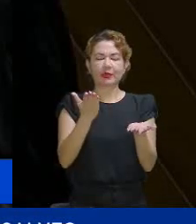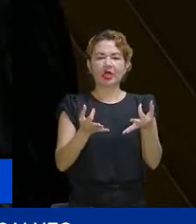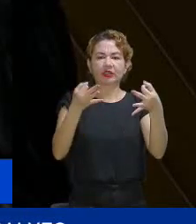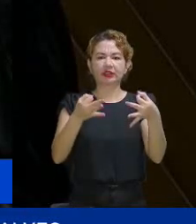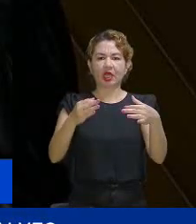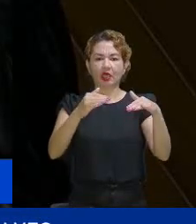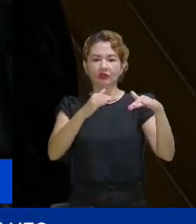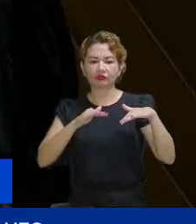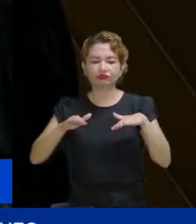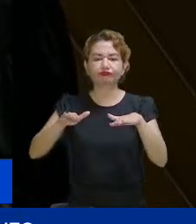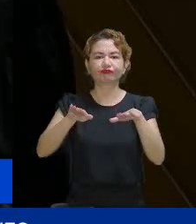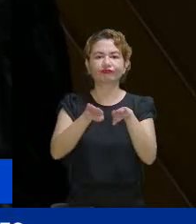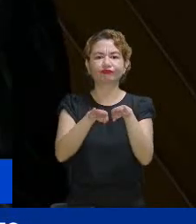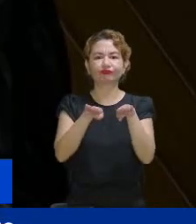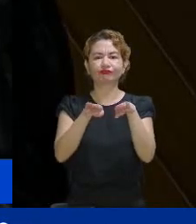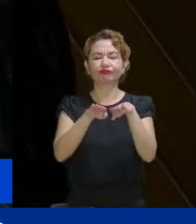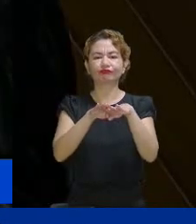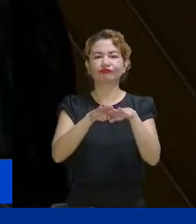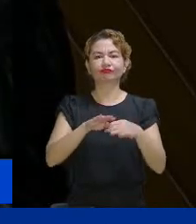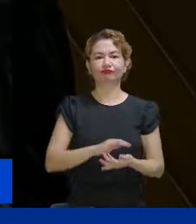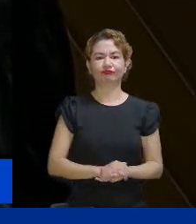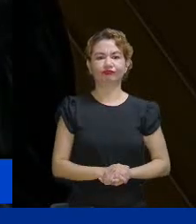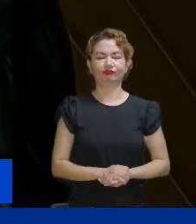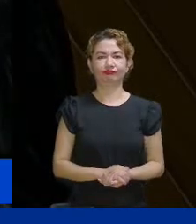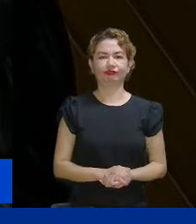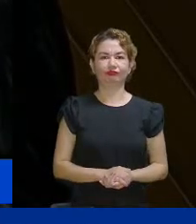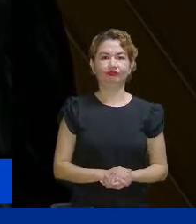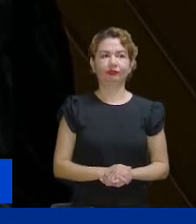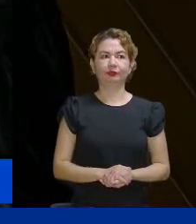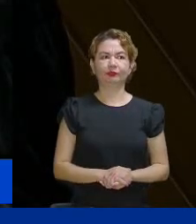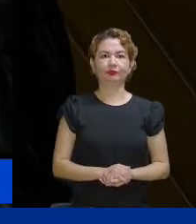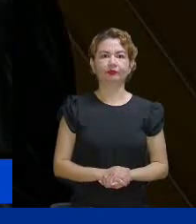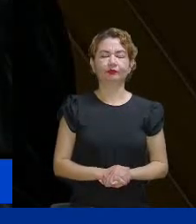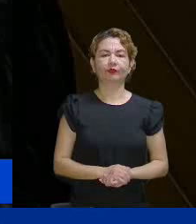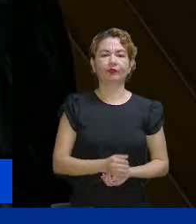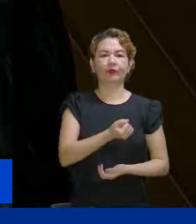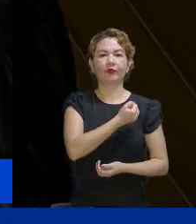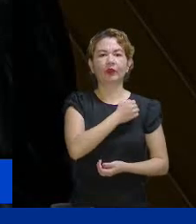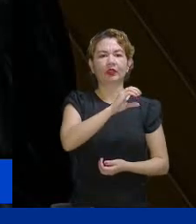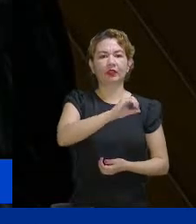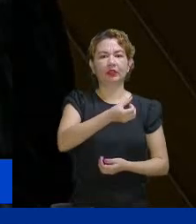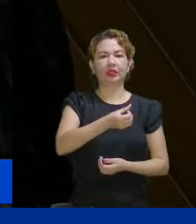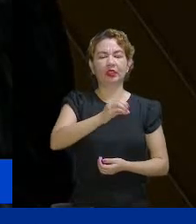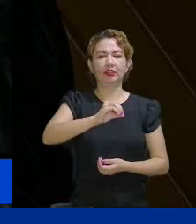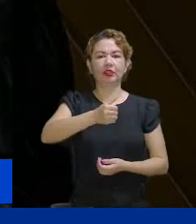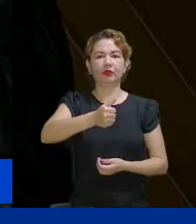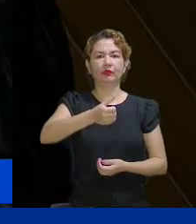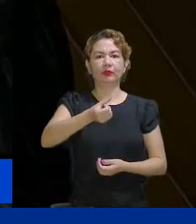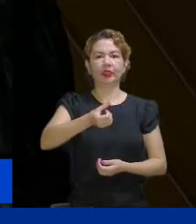do mercado. Fecho aspas. Ação de investigação judicial eleitoral, número